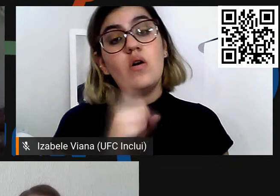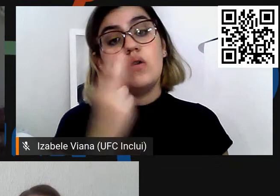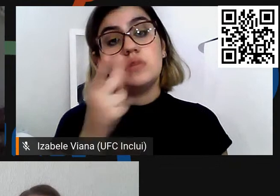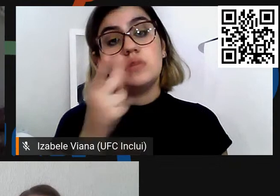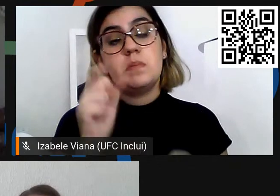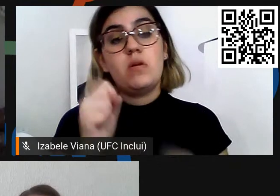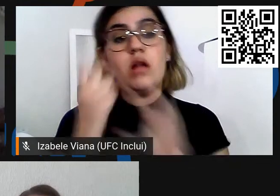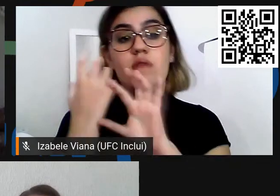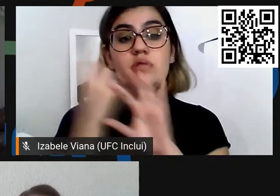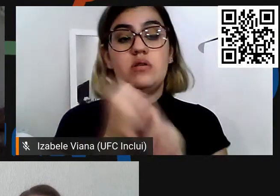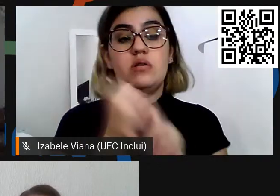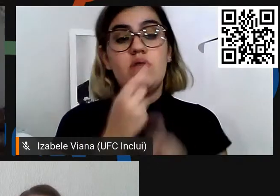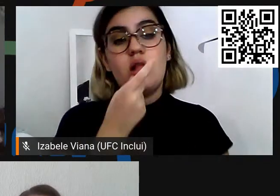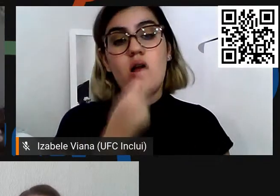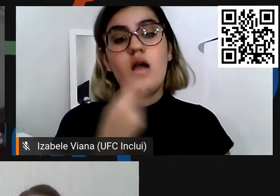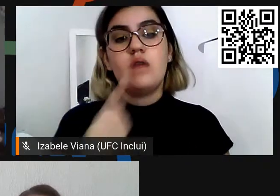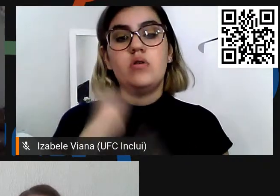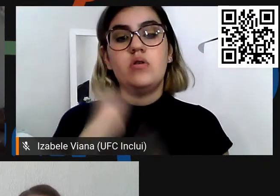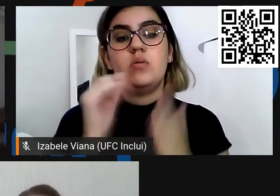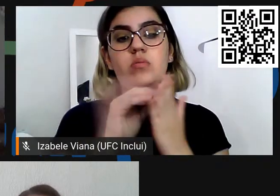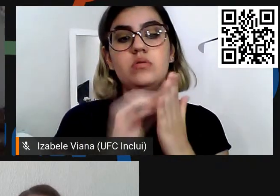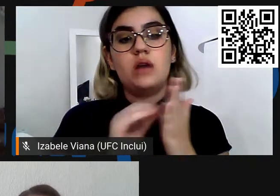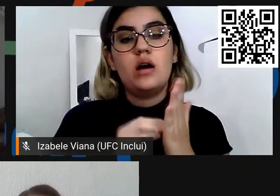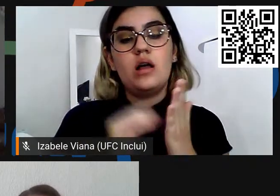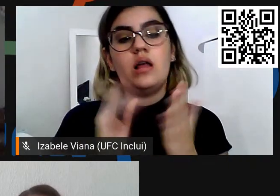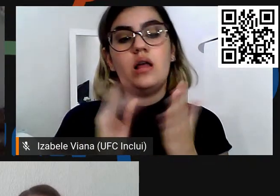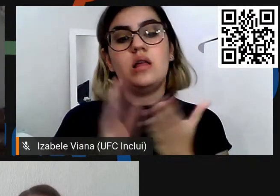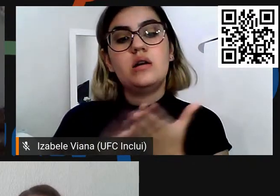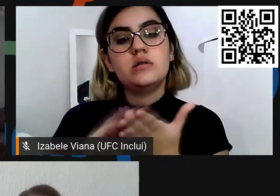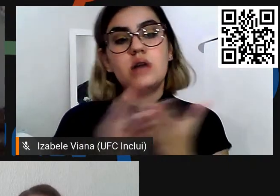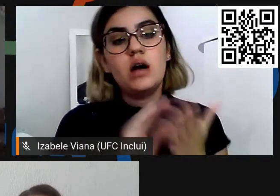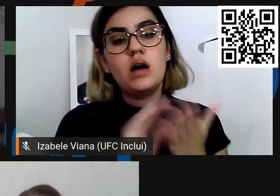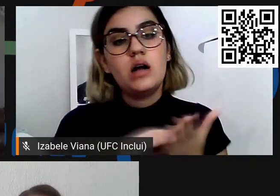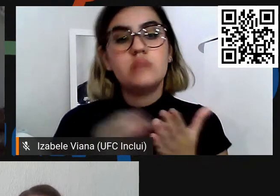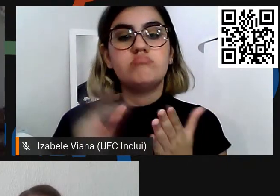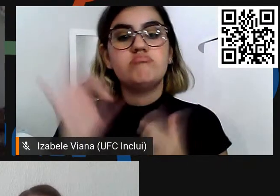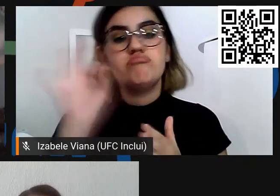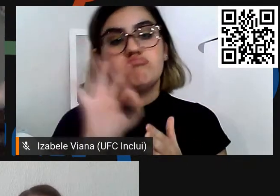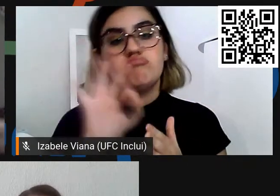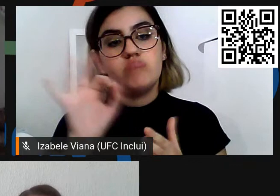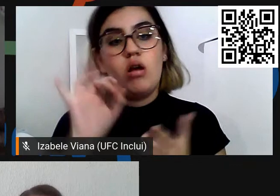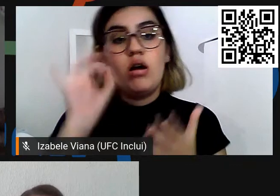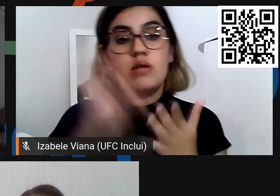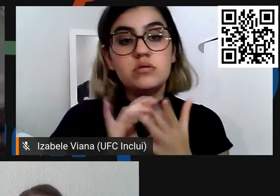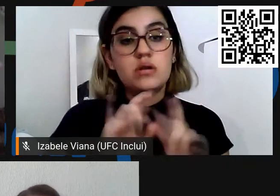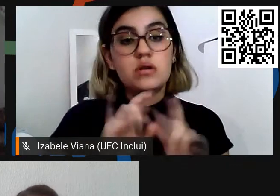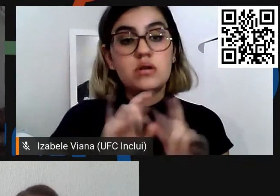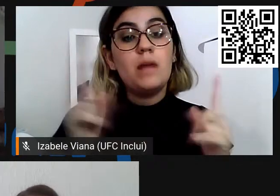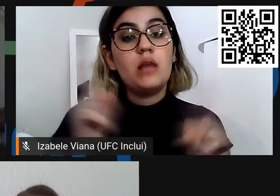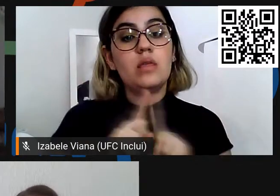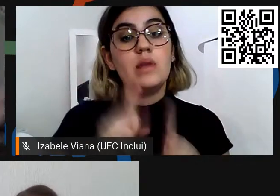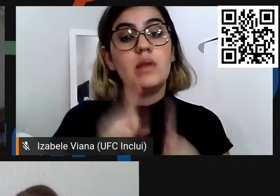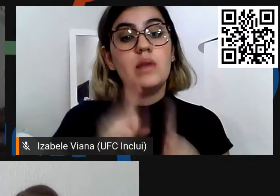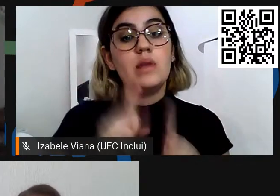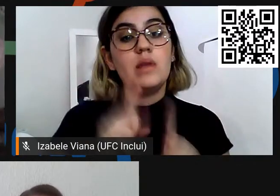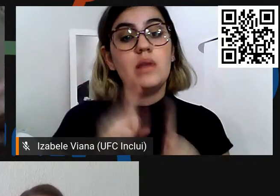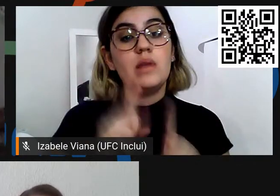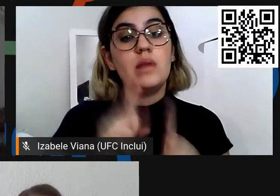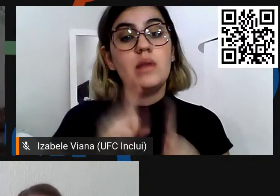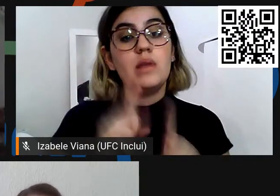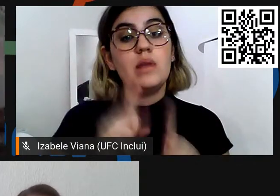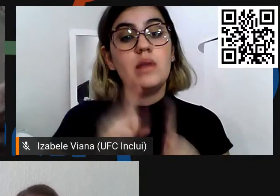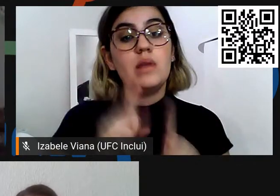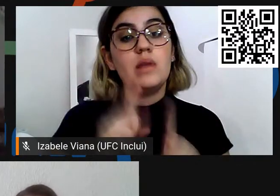falar, eu vou incluir microdados de estimativas oficiais, mas eu também vou olhar no todo, em tudo que está publicado,